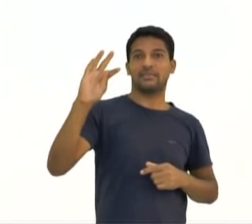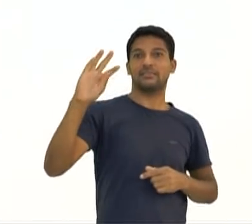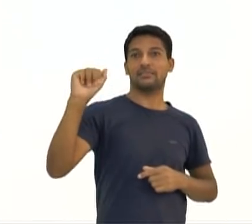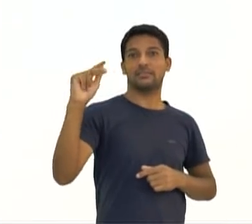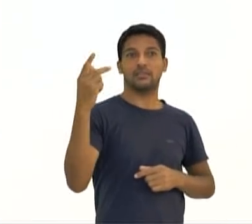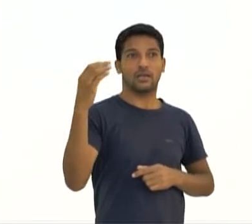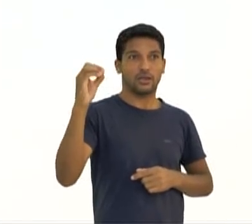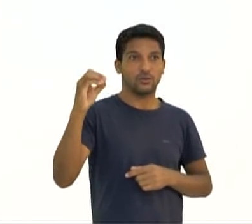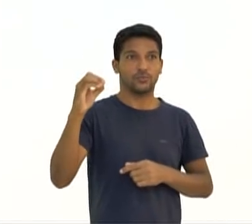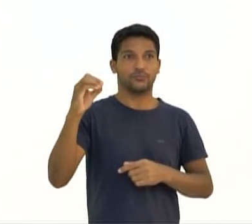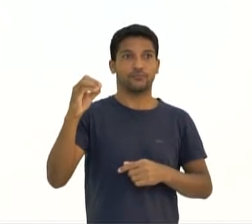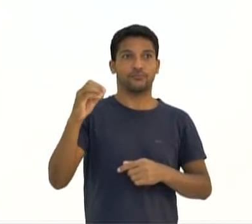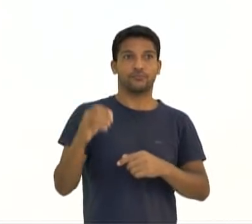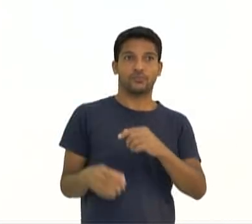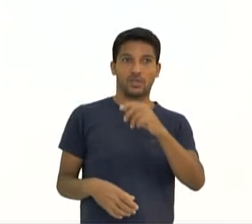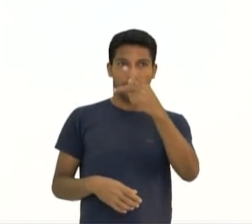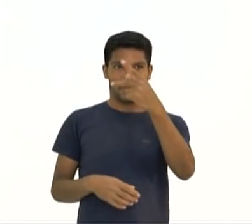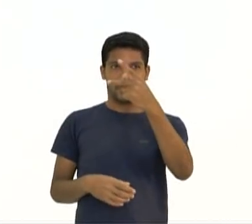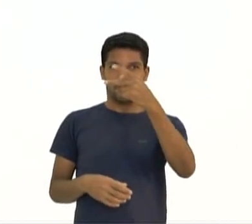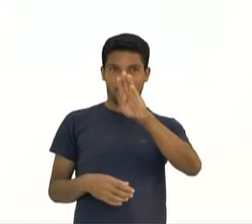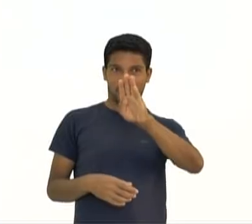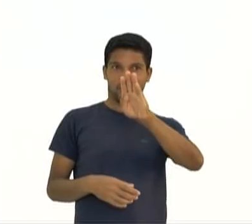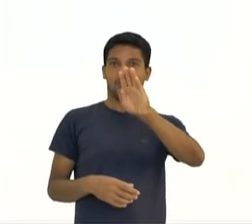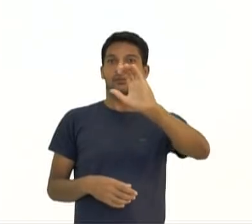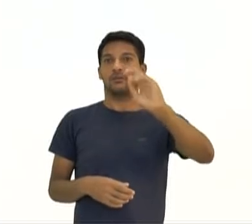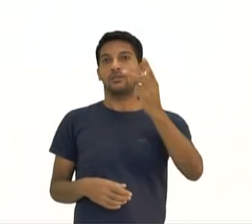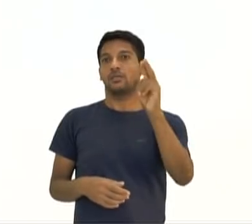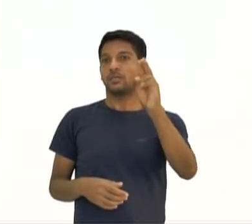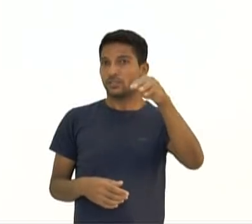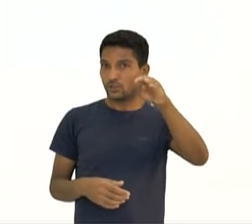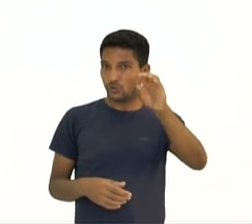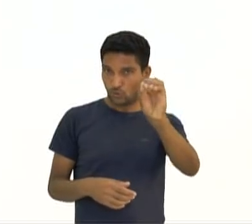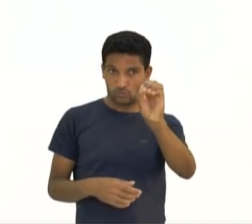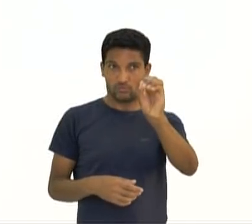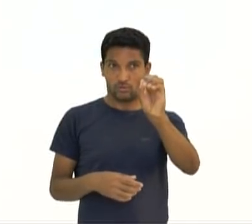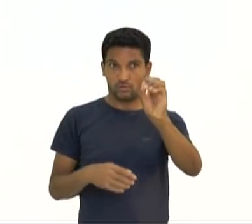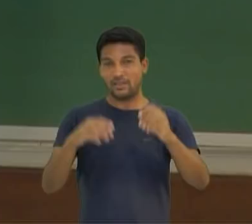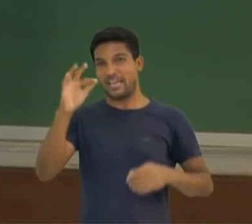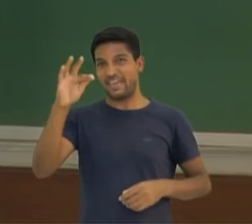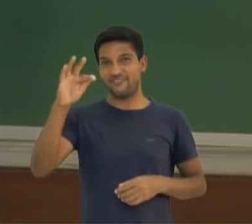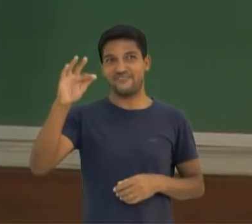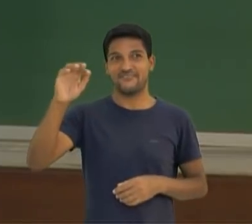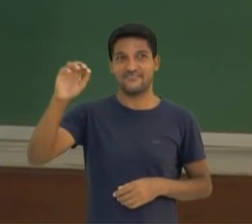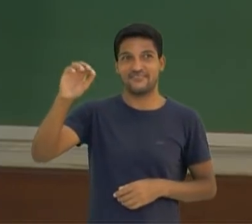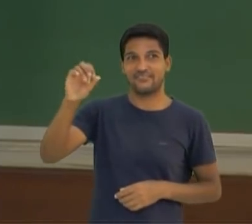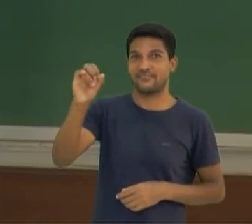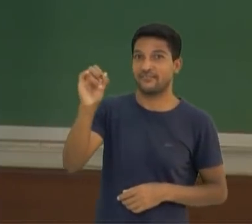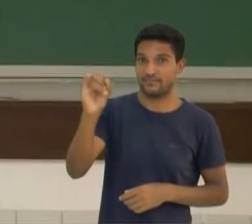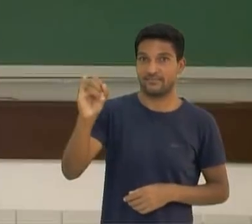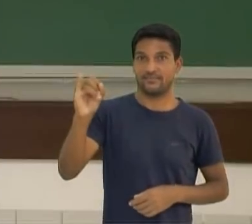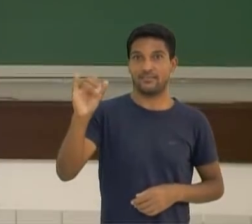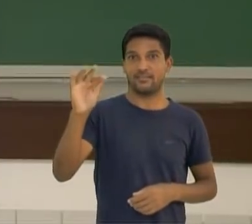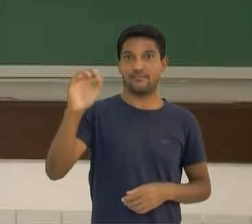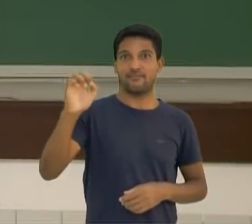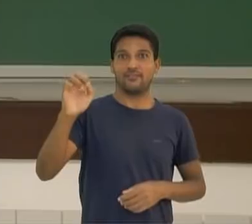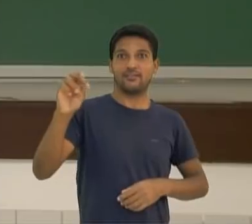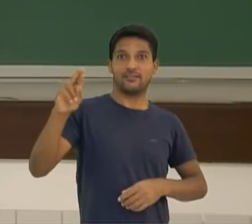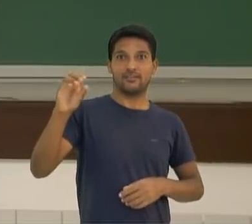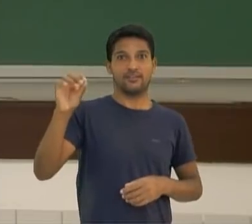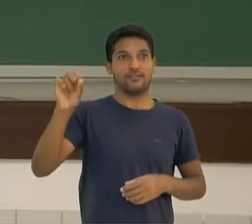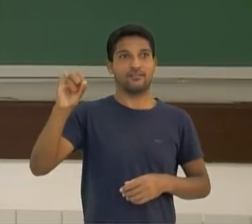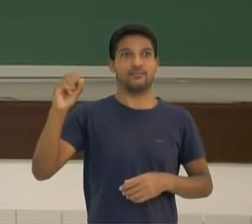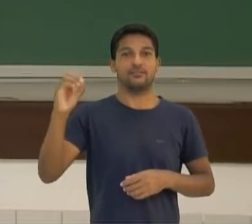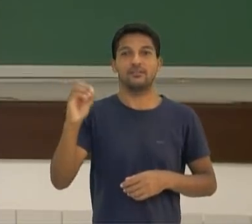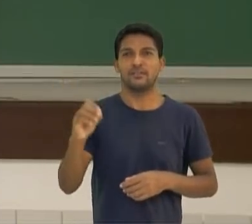beleza? Você tá com dúvida quando você crescer em nome de filho, velho? Você tá pensando em que nome dá pro seu filho, pra sua filha?